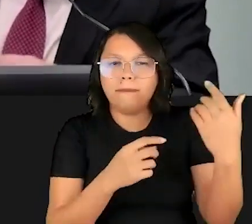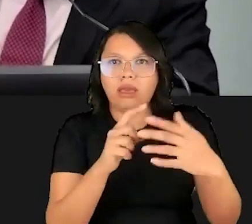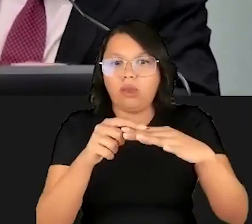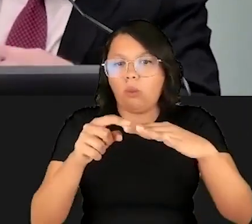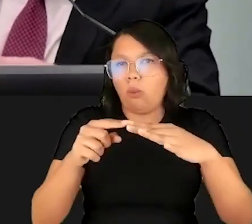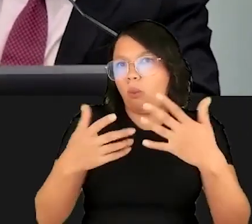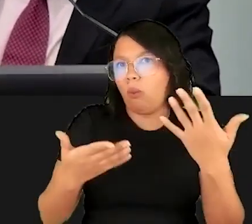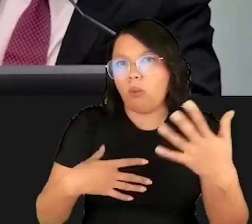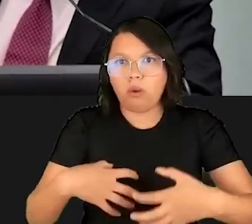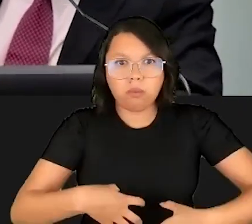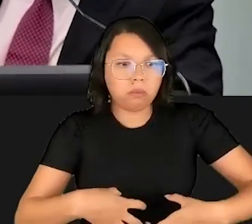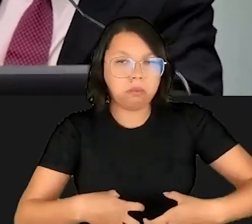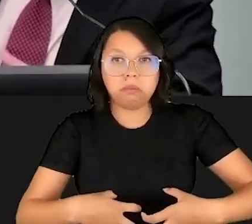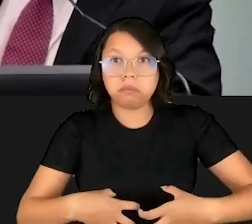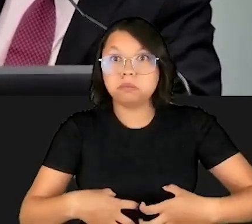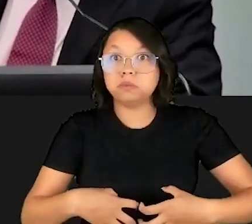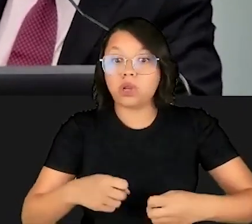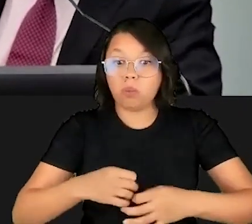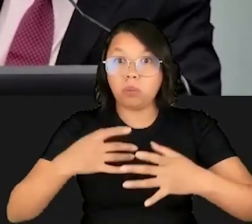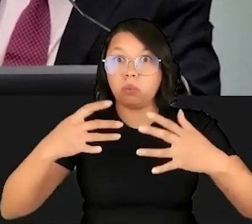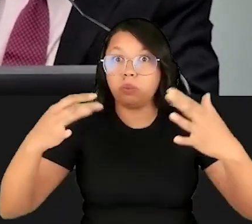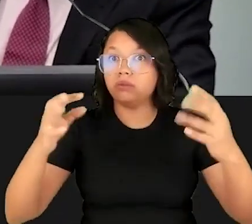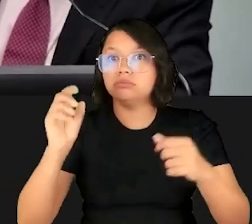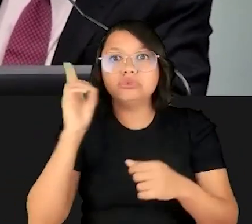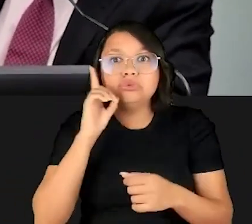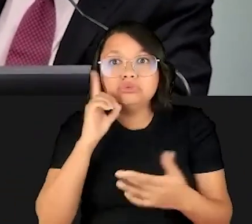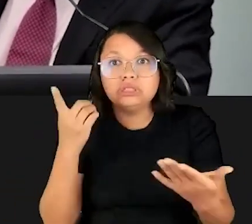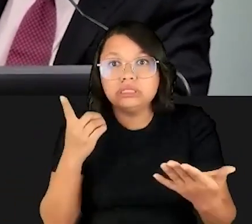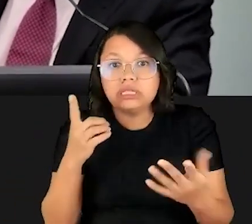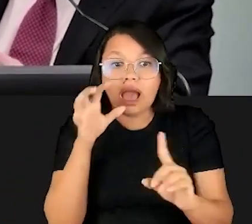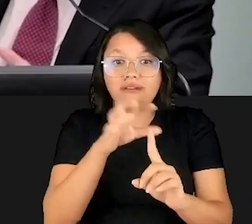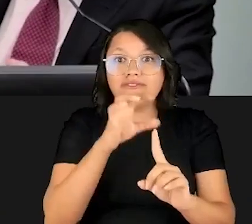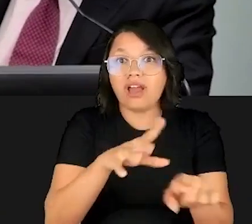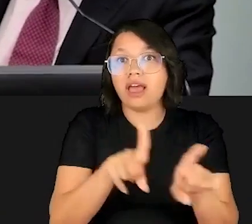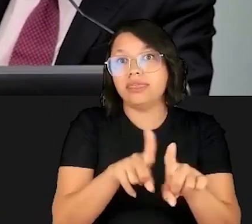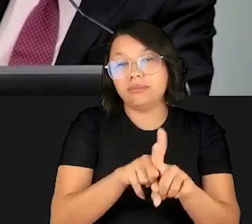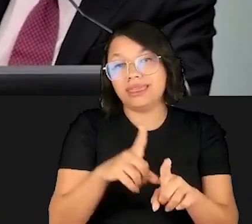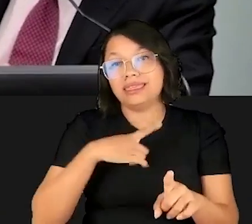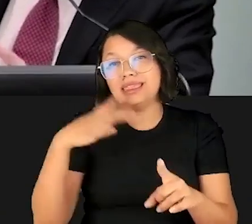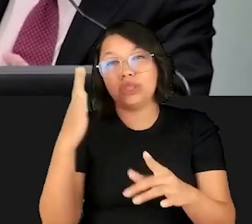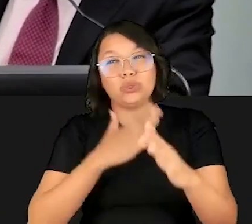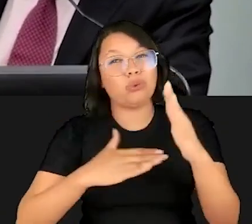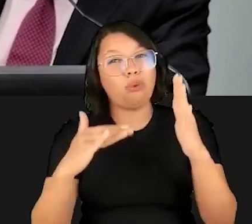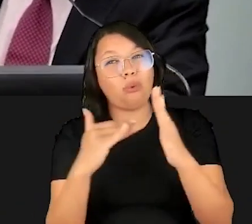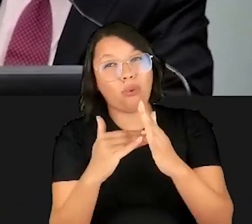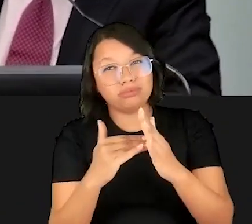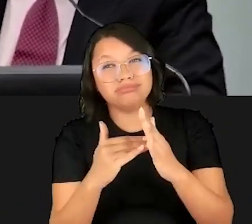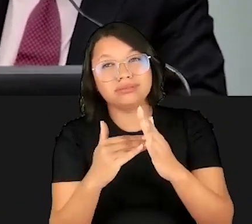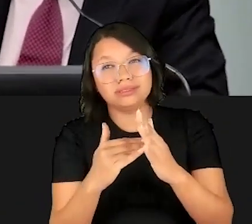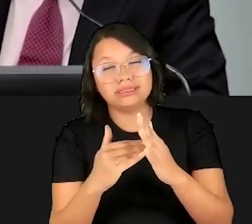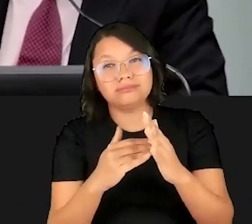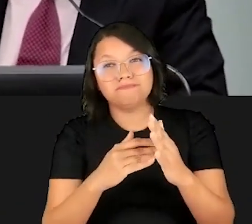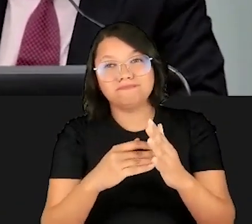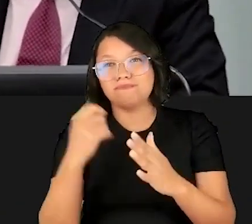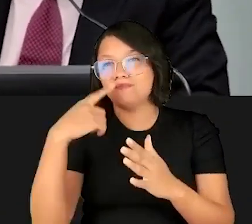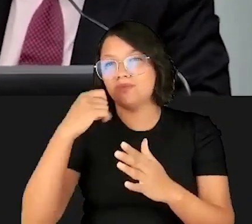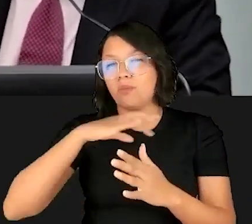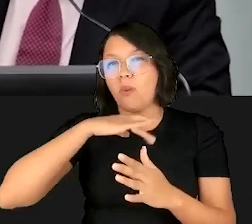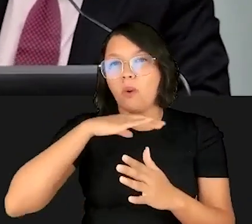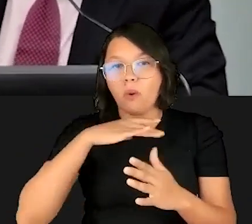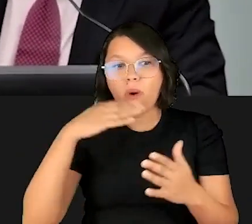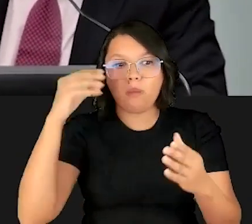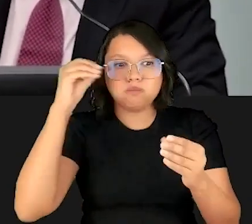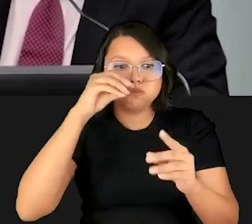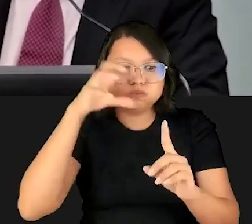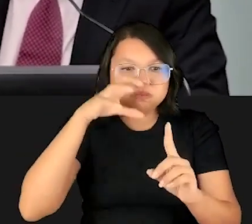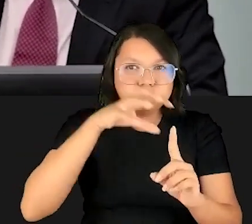estão multiplicando todo dia. Também são afetadas e você tem todas aquelas toxicidades associadas ao tratamento. Então, quem